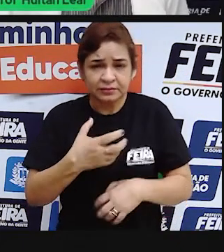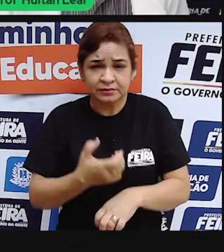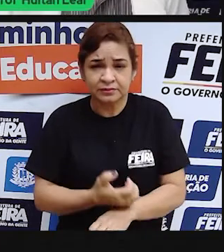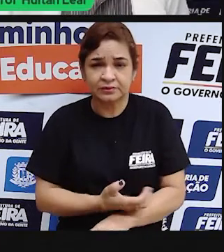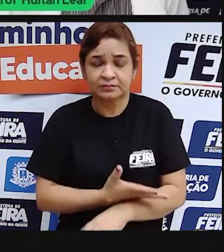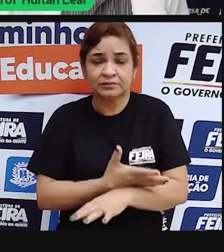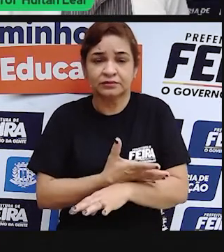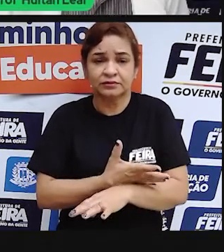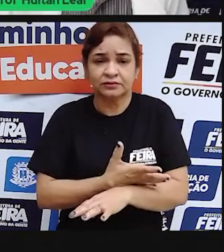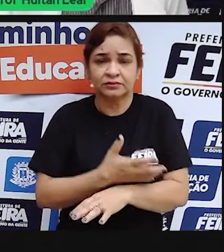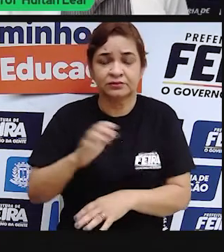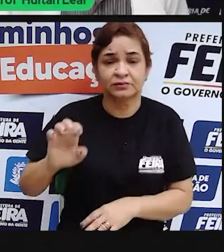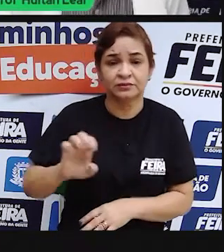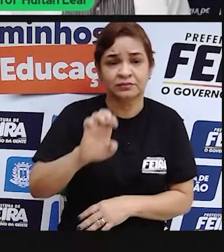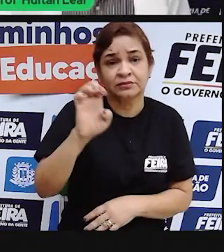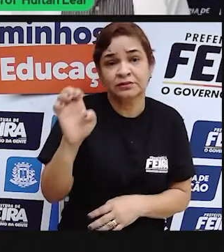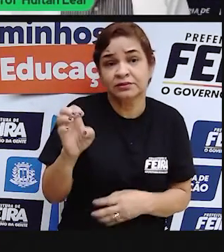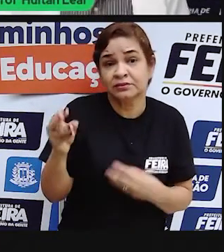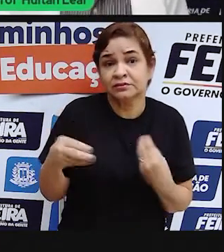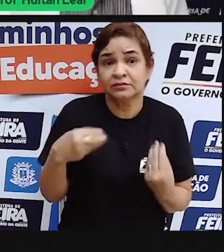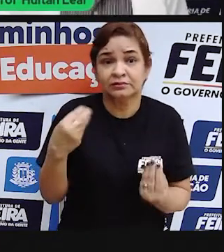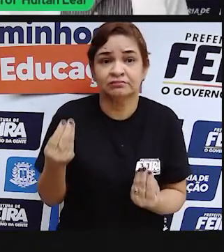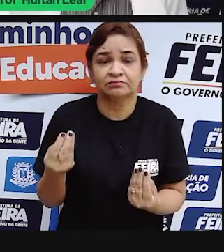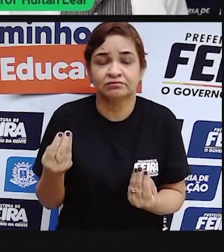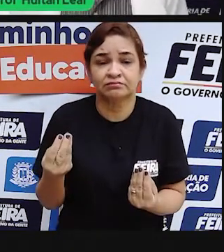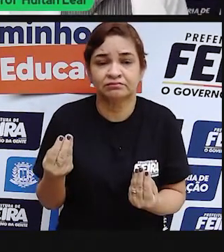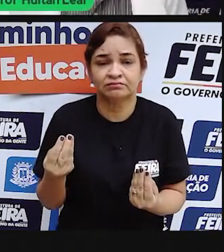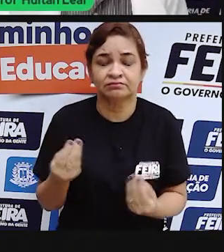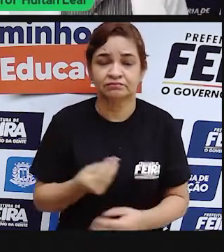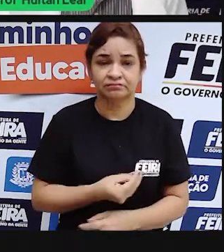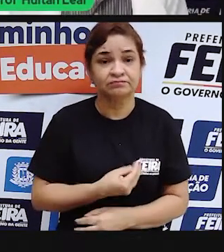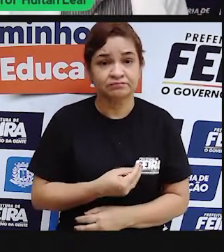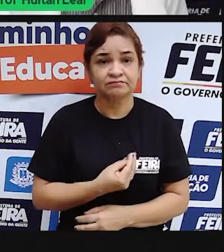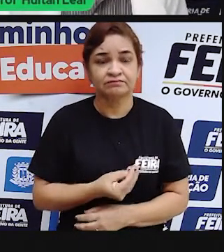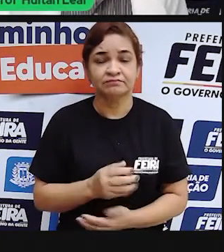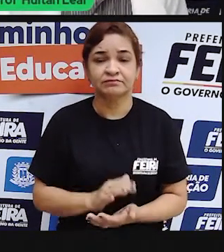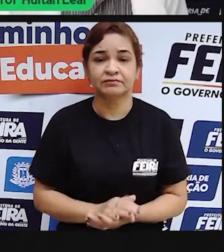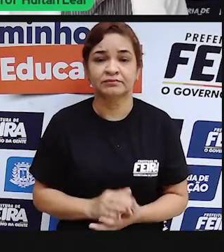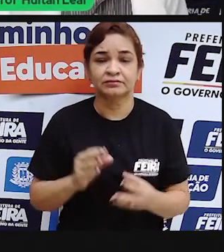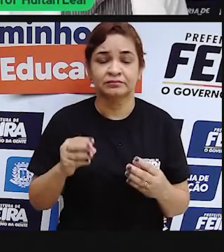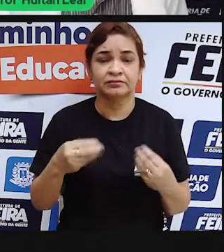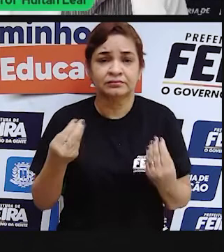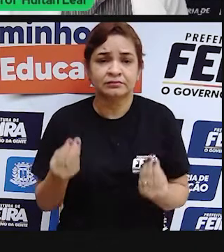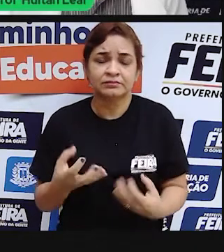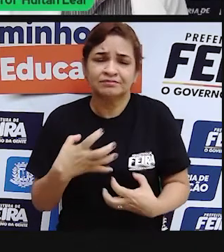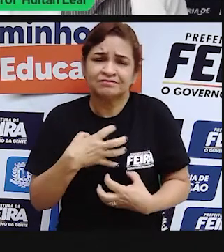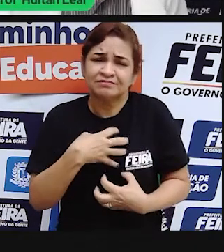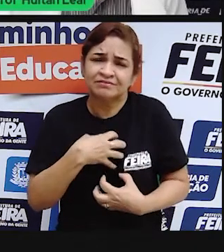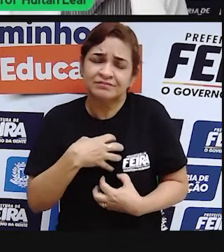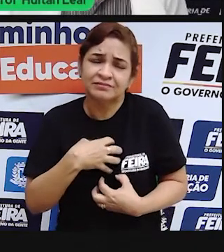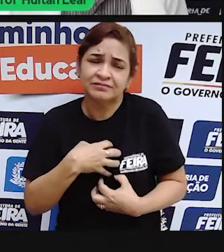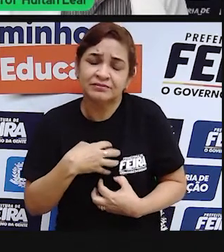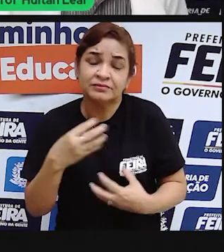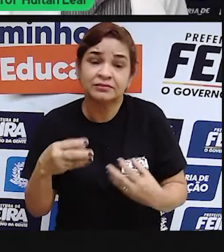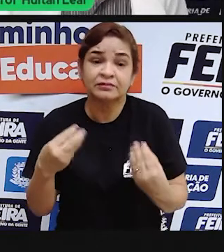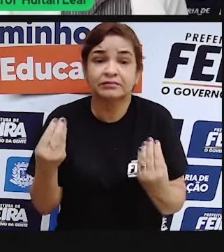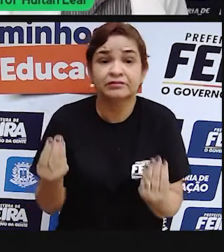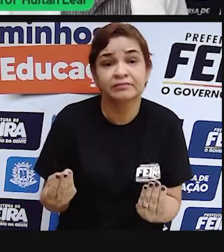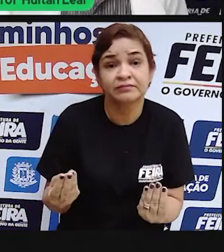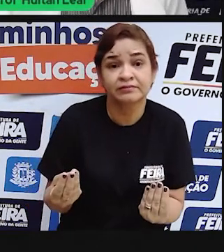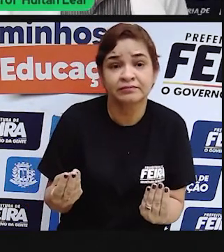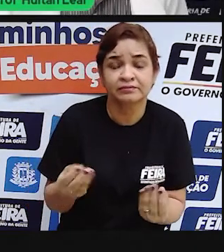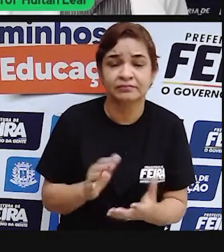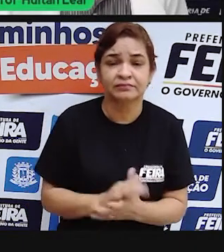ações, sentimentos e estados. Então, quando nós falamos sentimentos e estados, por